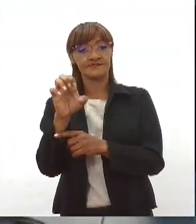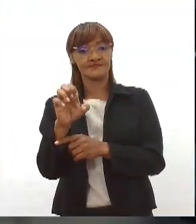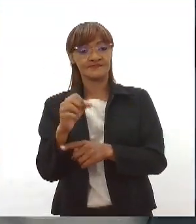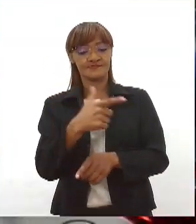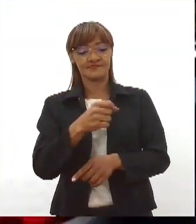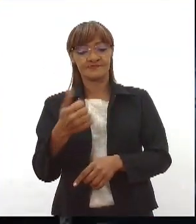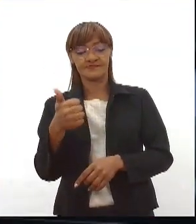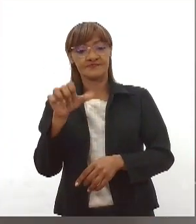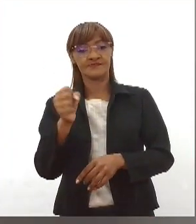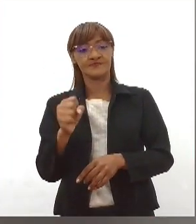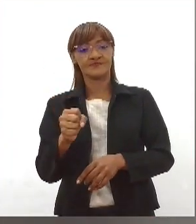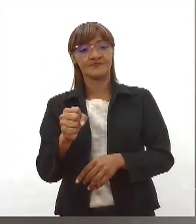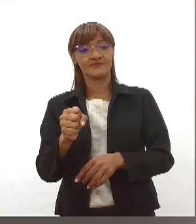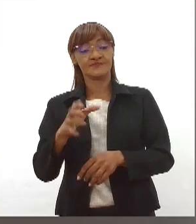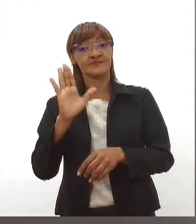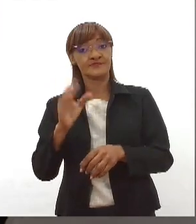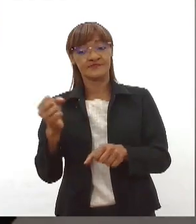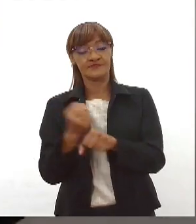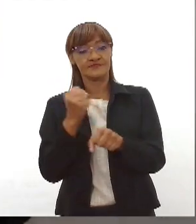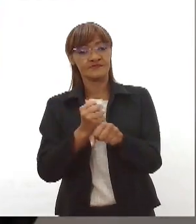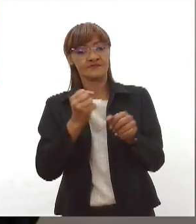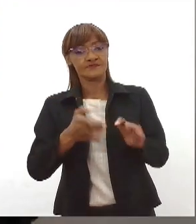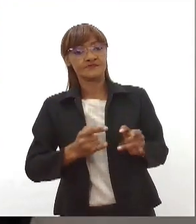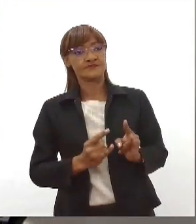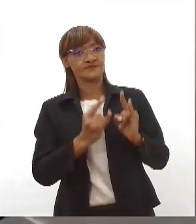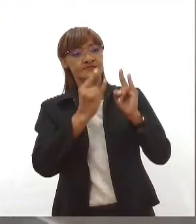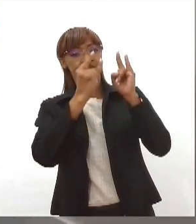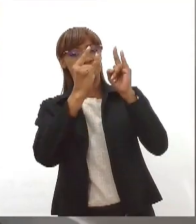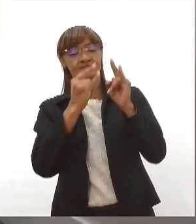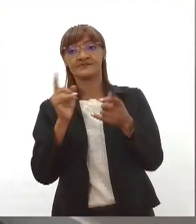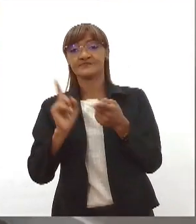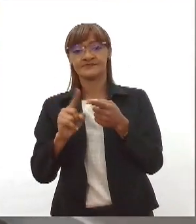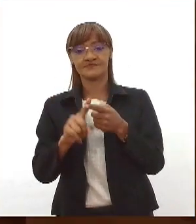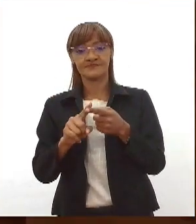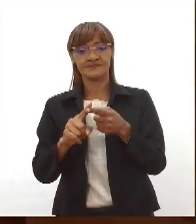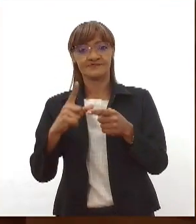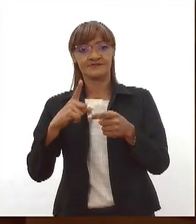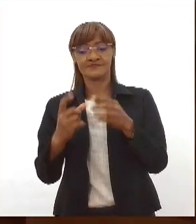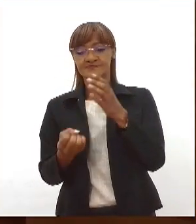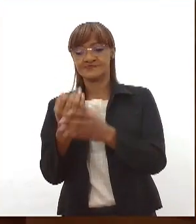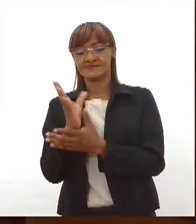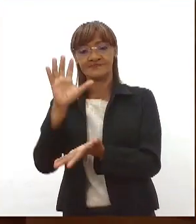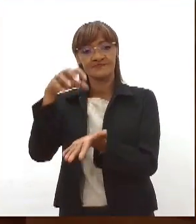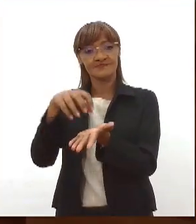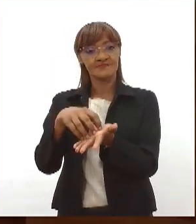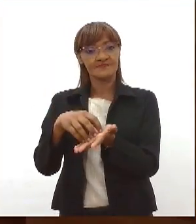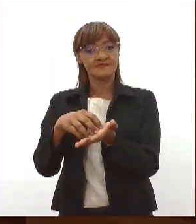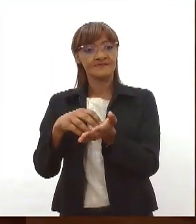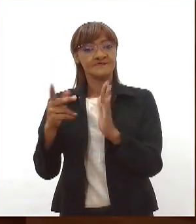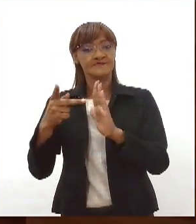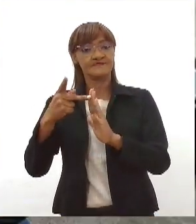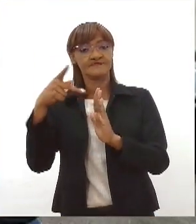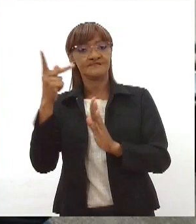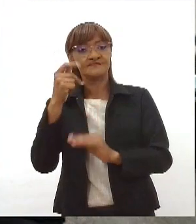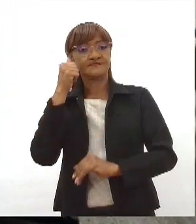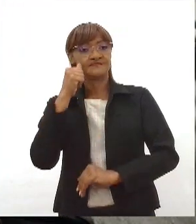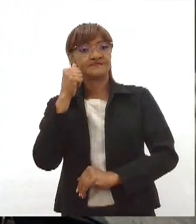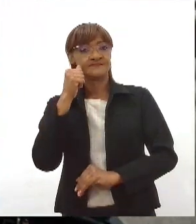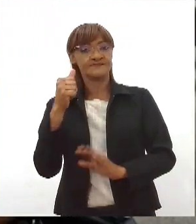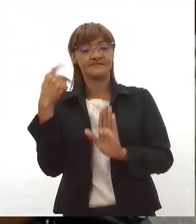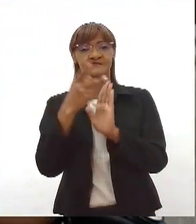reforma do prédio da lese é criada também A Procuradoria da mulher iniciado projetos importantes